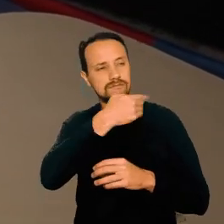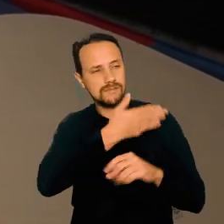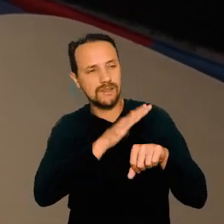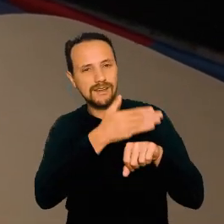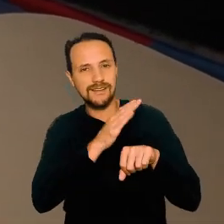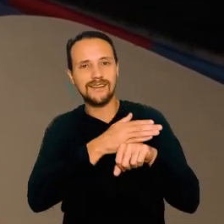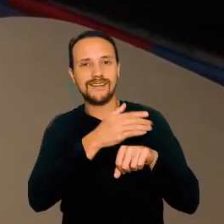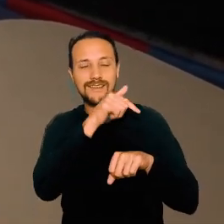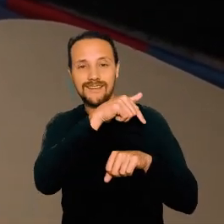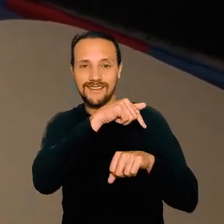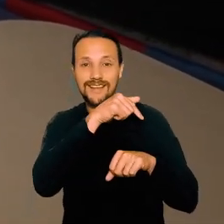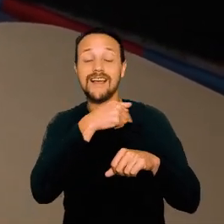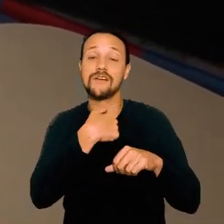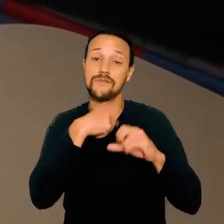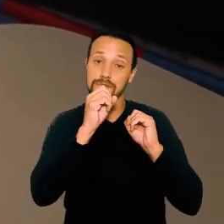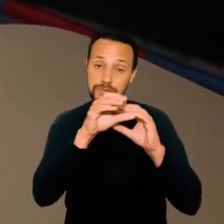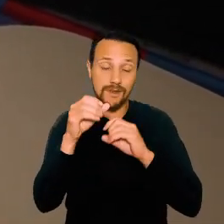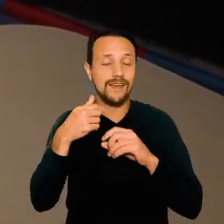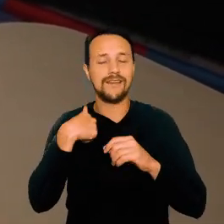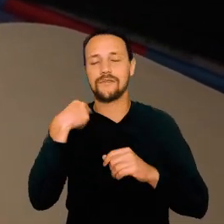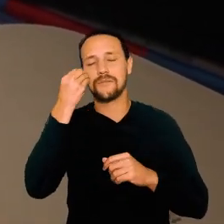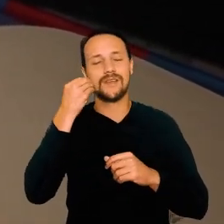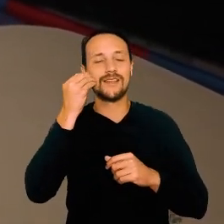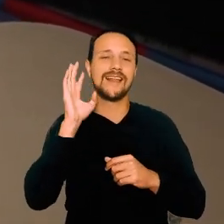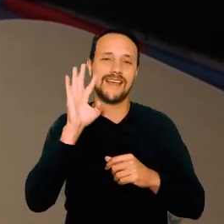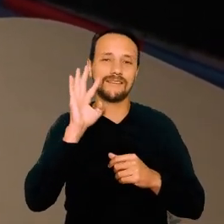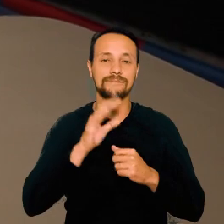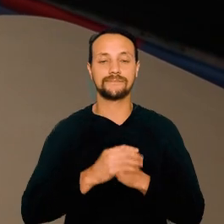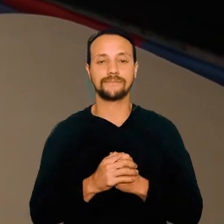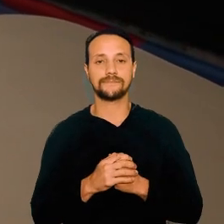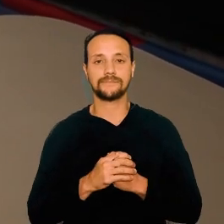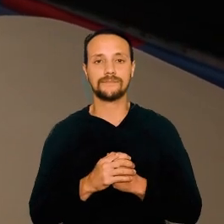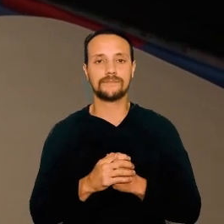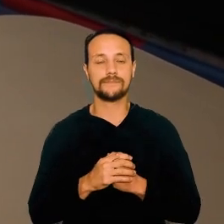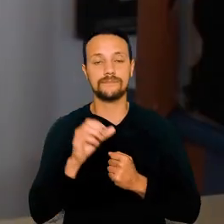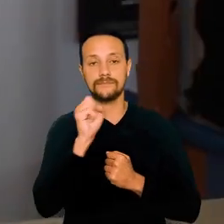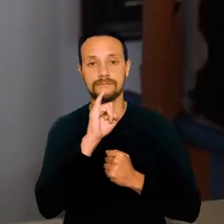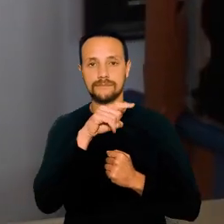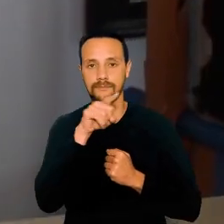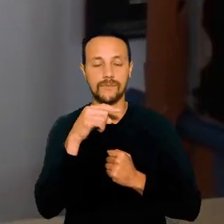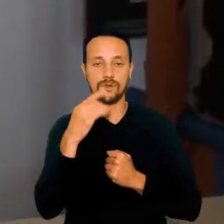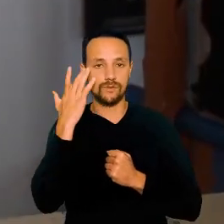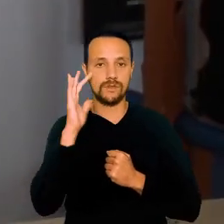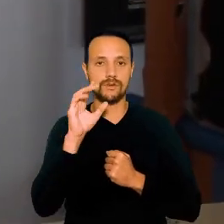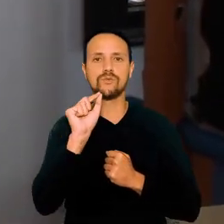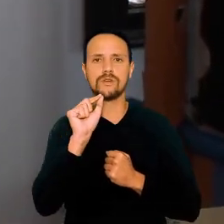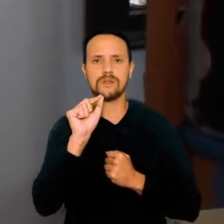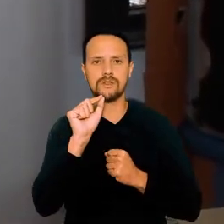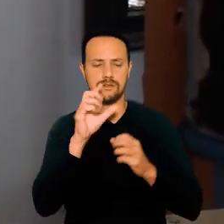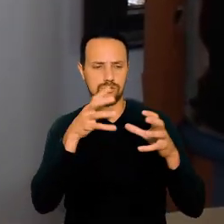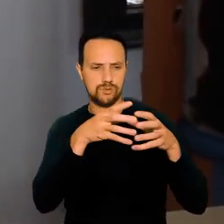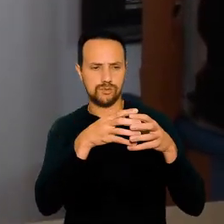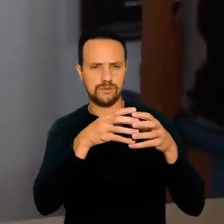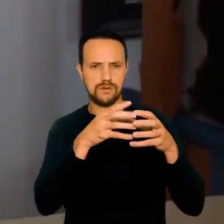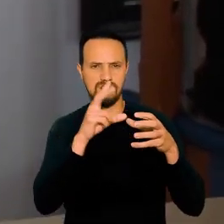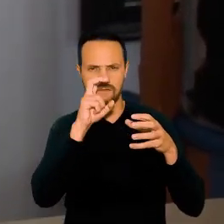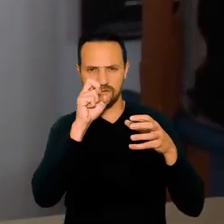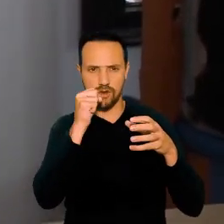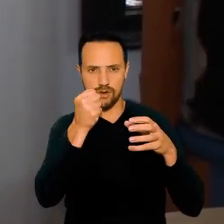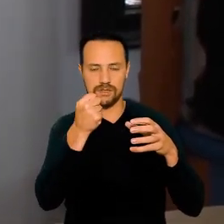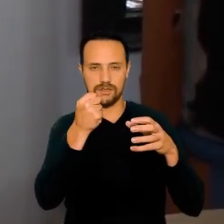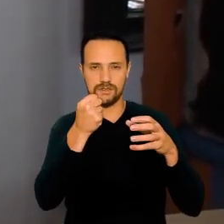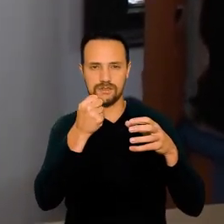Então, eu tinha perdido tudo isso, né? Com a terapia ocupacional, a gente foi trabalhando bastante em